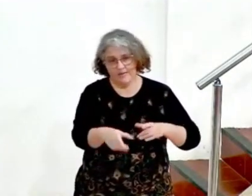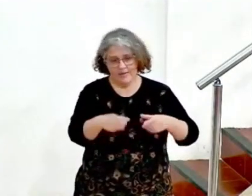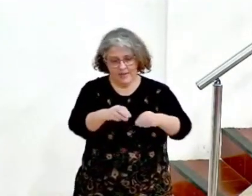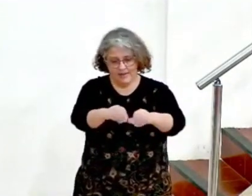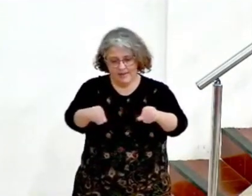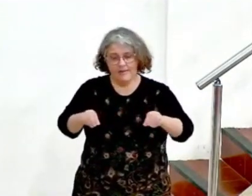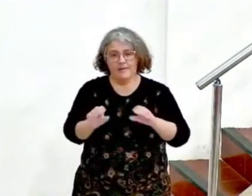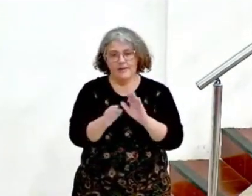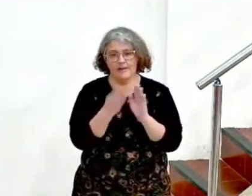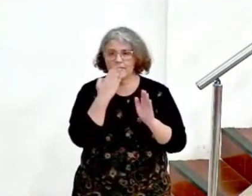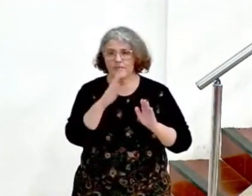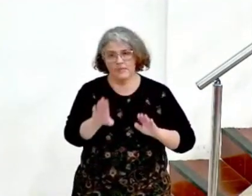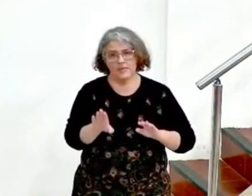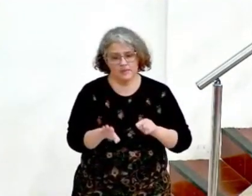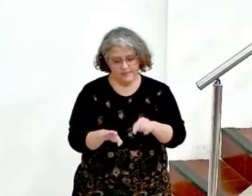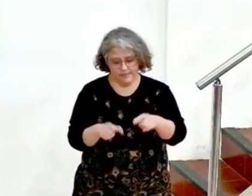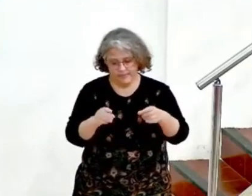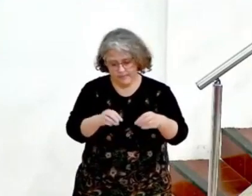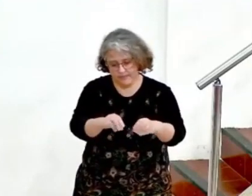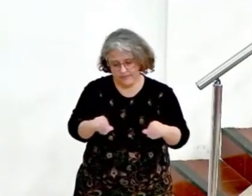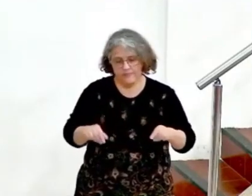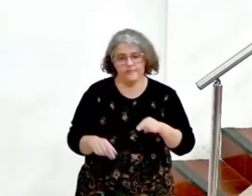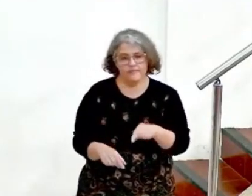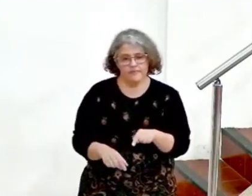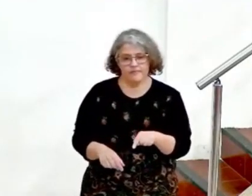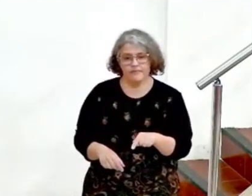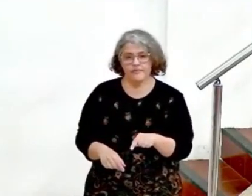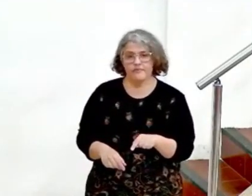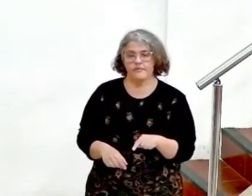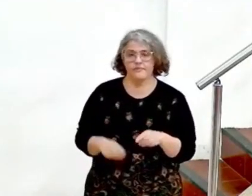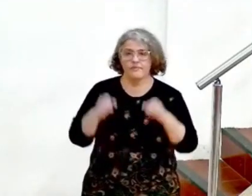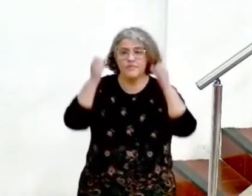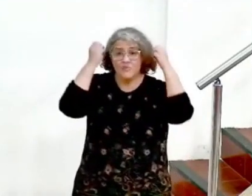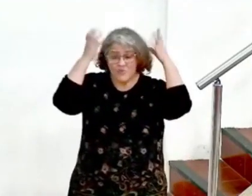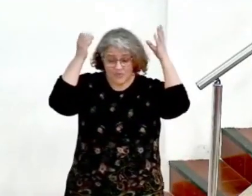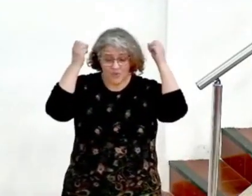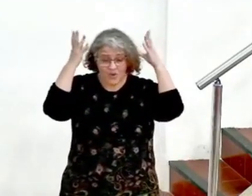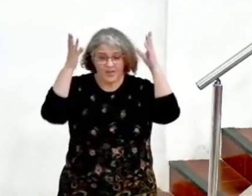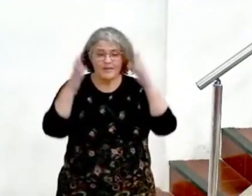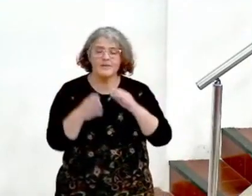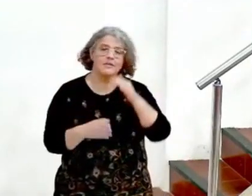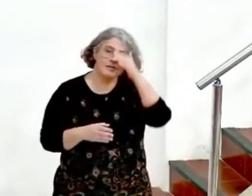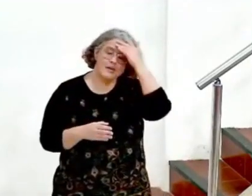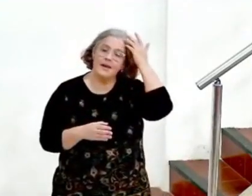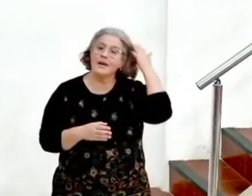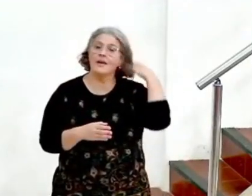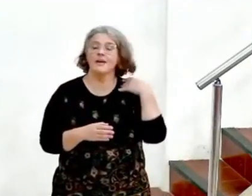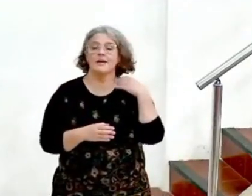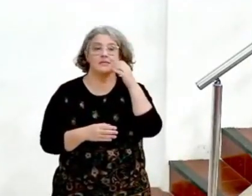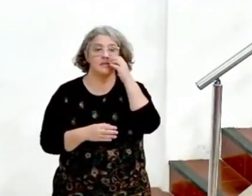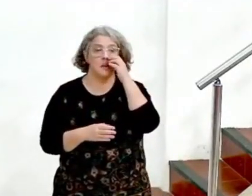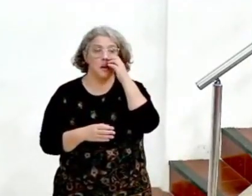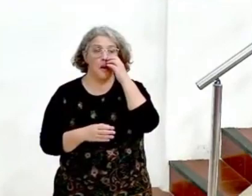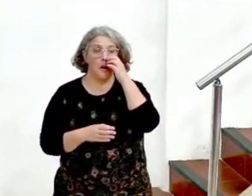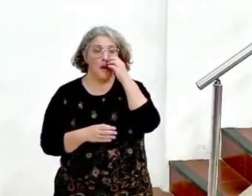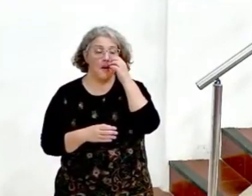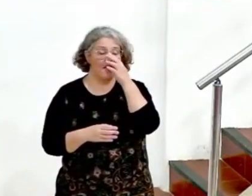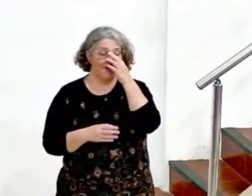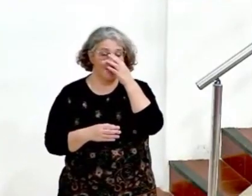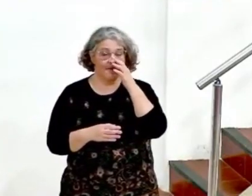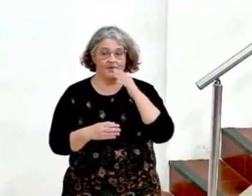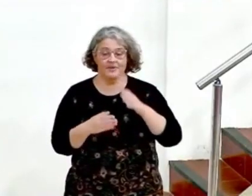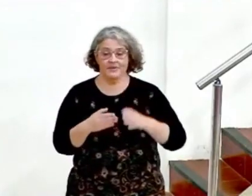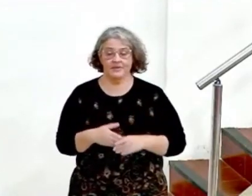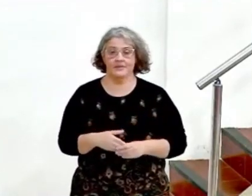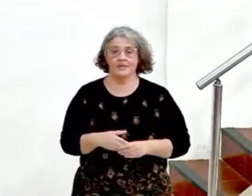deserto, o povo está prestes para entrar na terra. Moisés está trazendo essas palavras para reanimar o coração daquele povo. Afinal de contas,